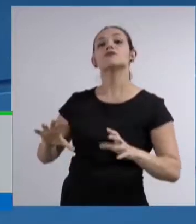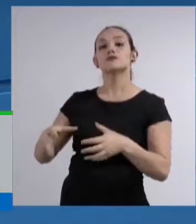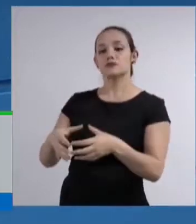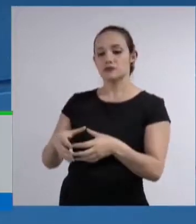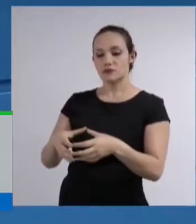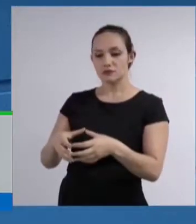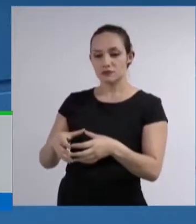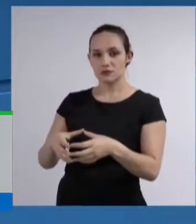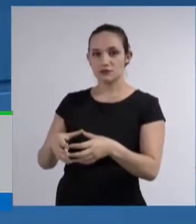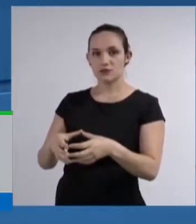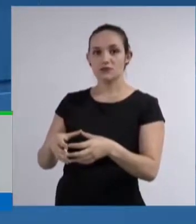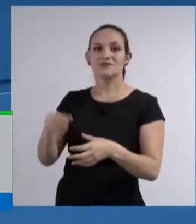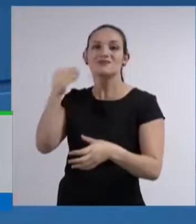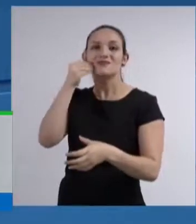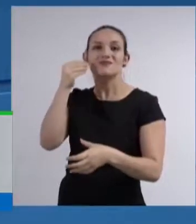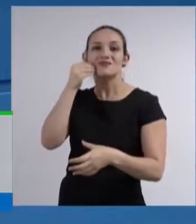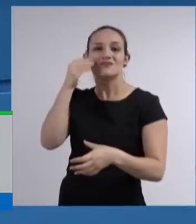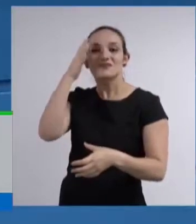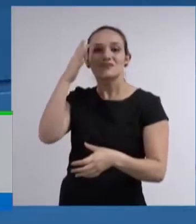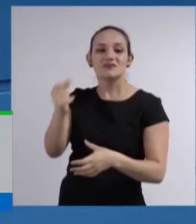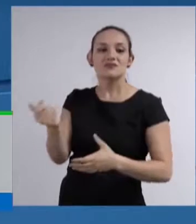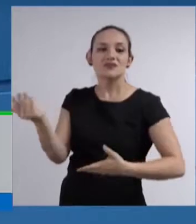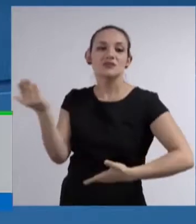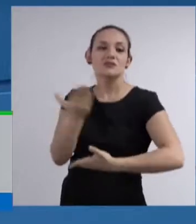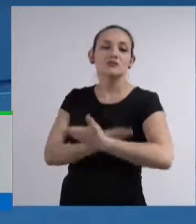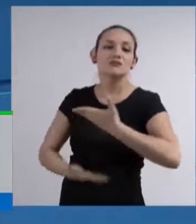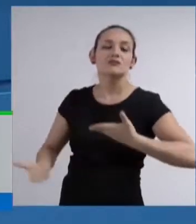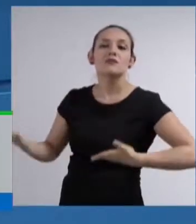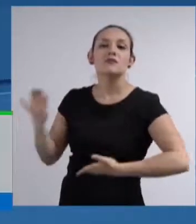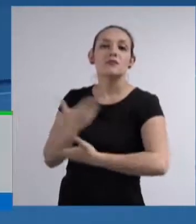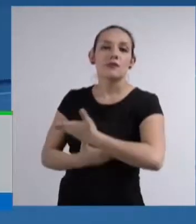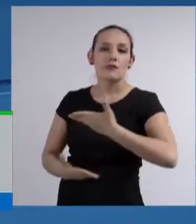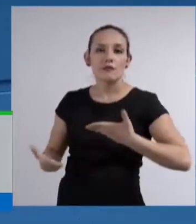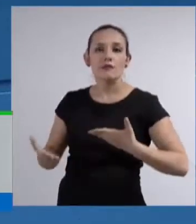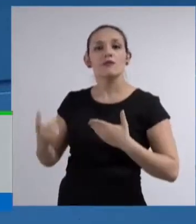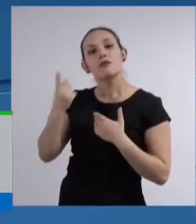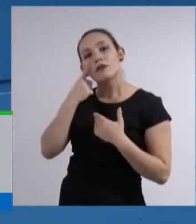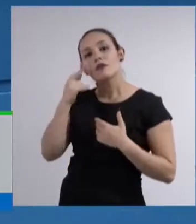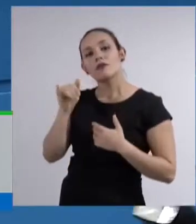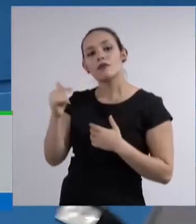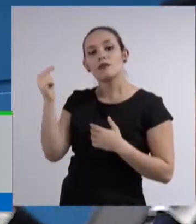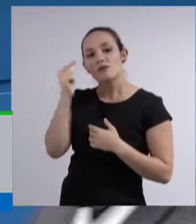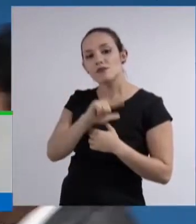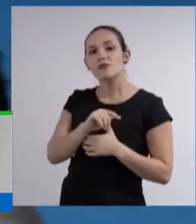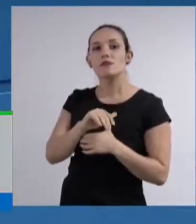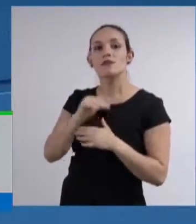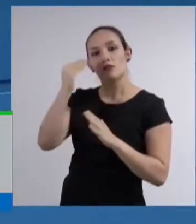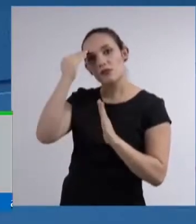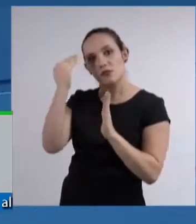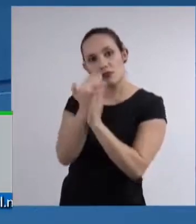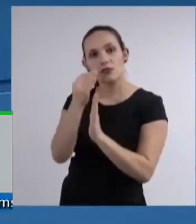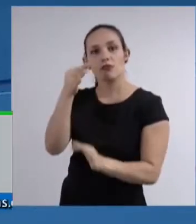de conciliação, de despejo, de cumprimento de ordem judicial,